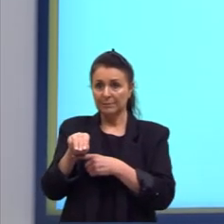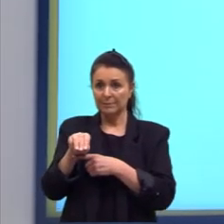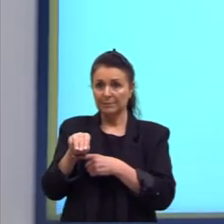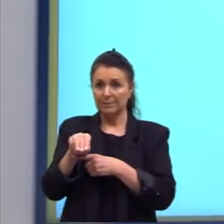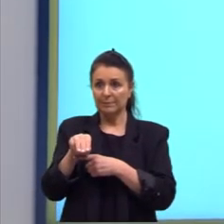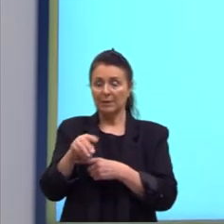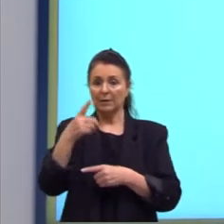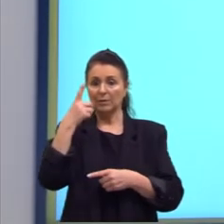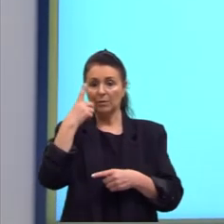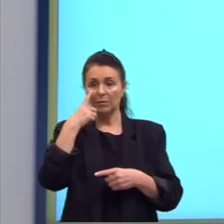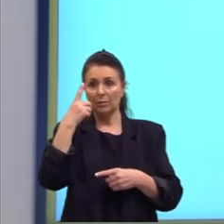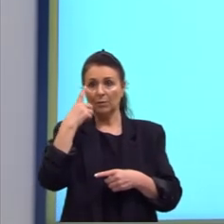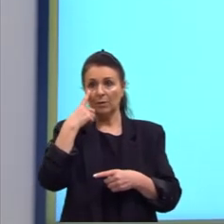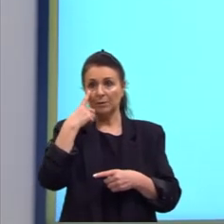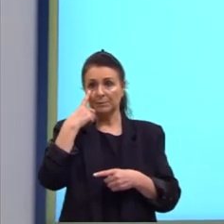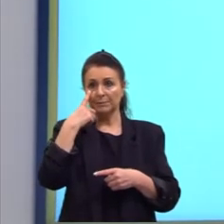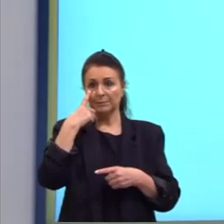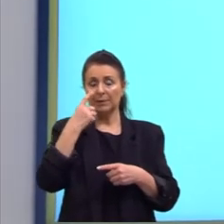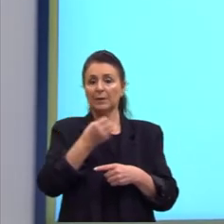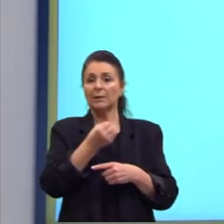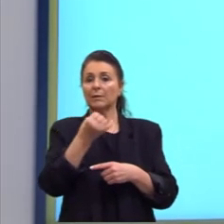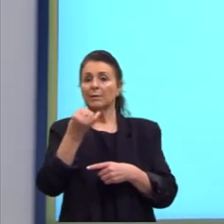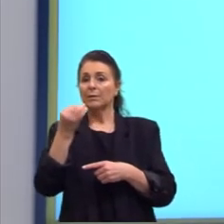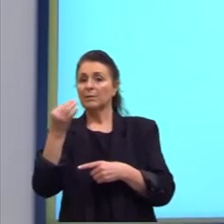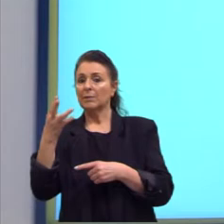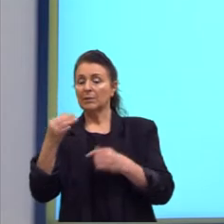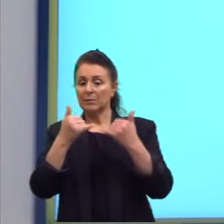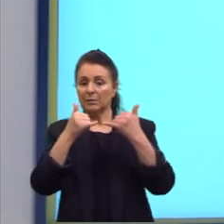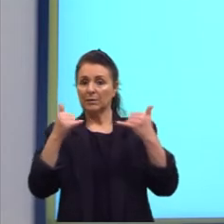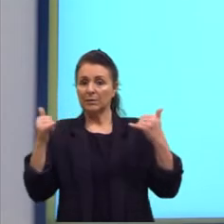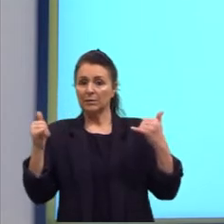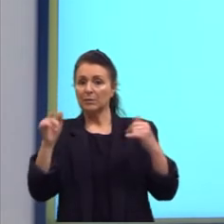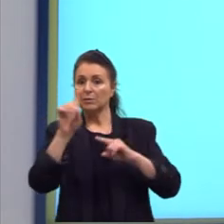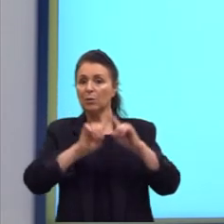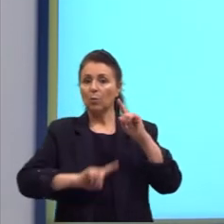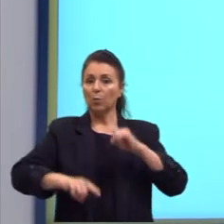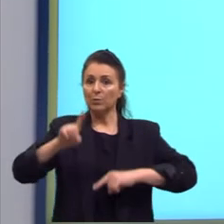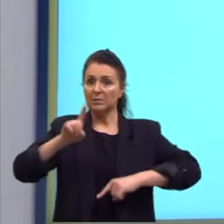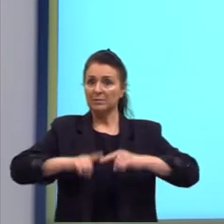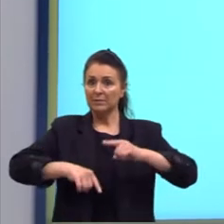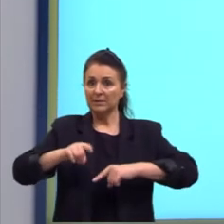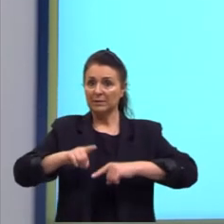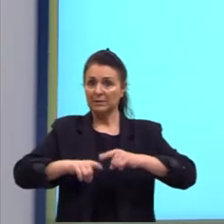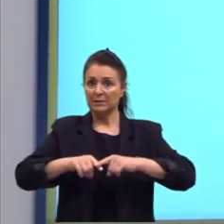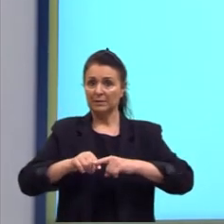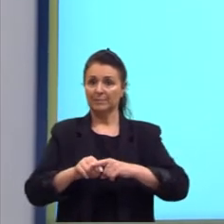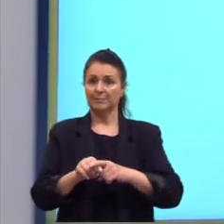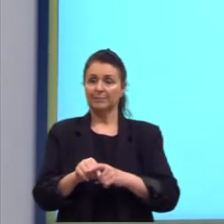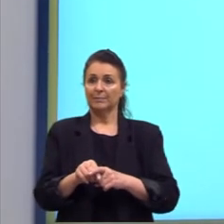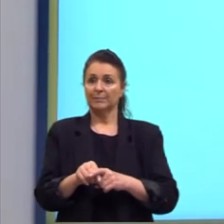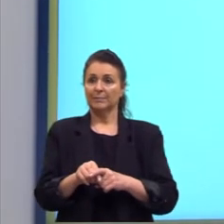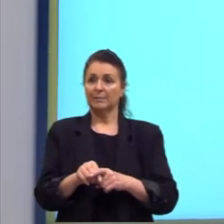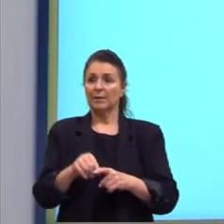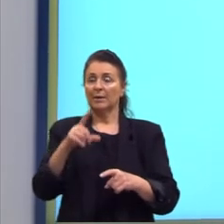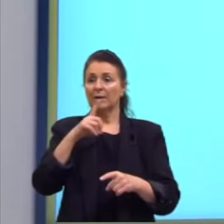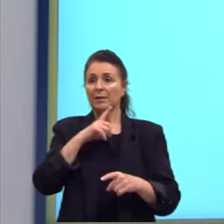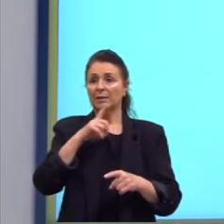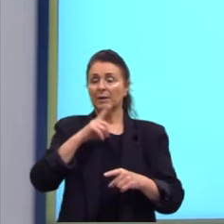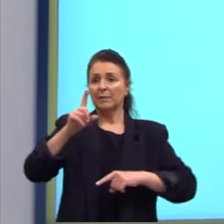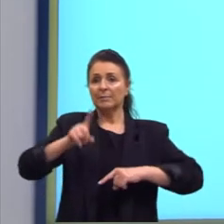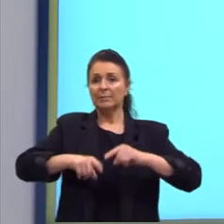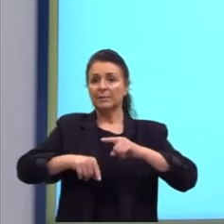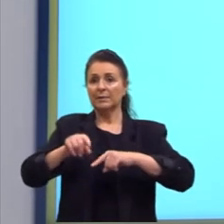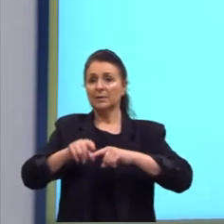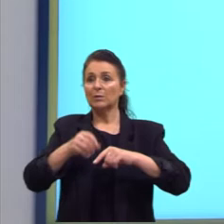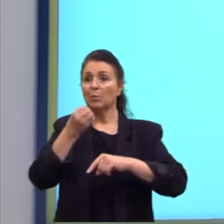bom então a resistividade né elétrica de alguns materiais tá então aqui a gente tem